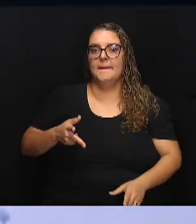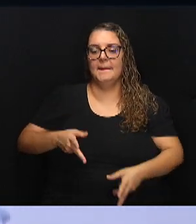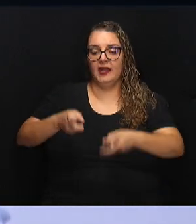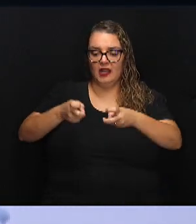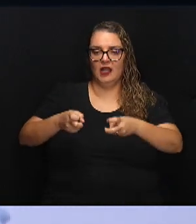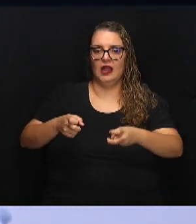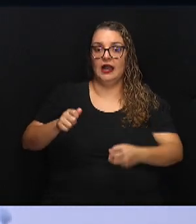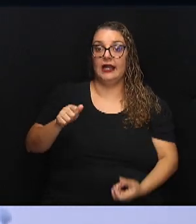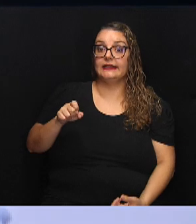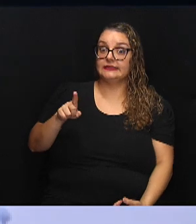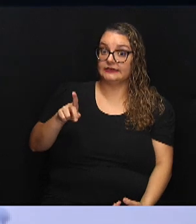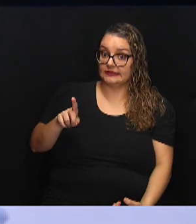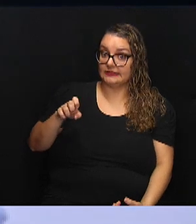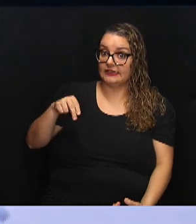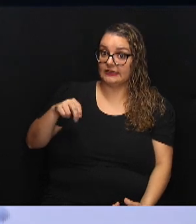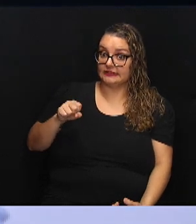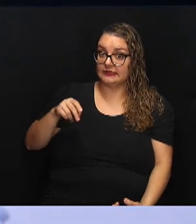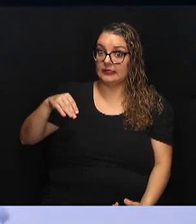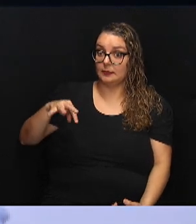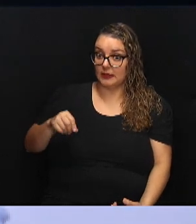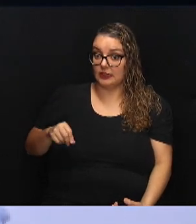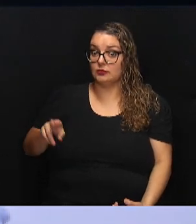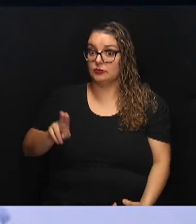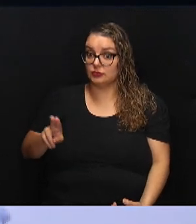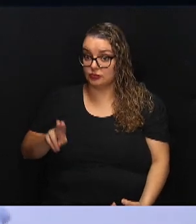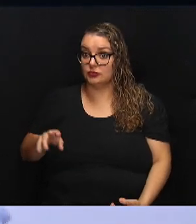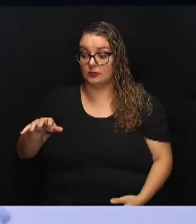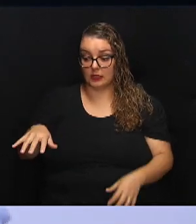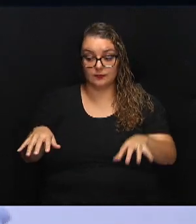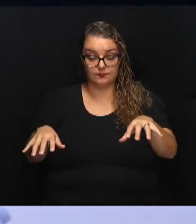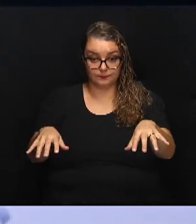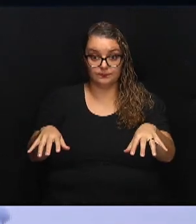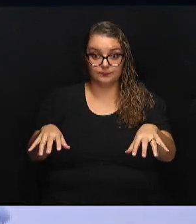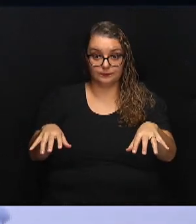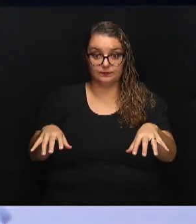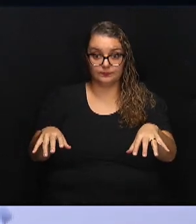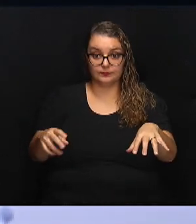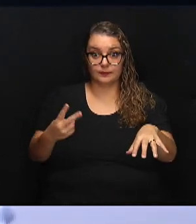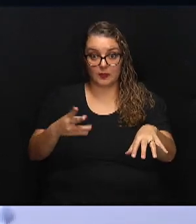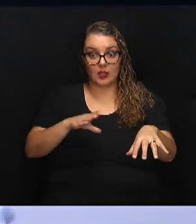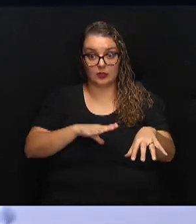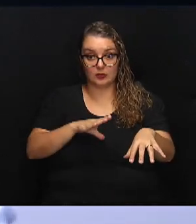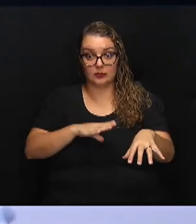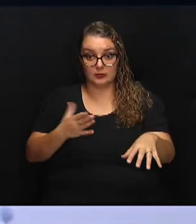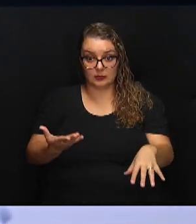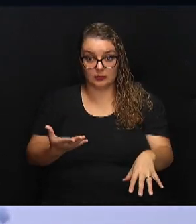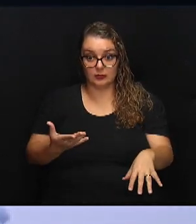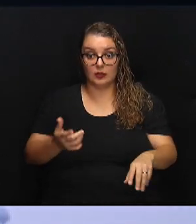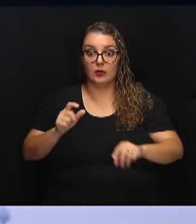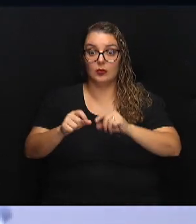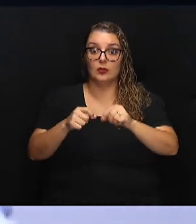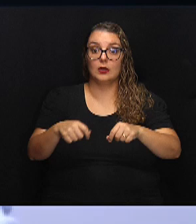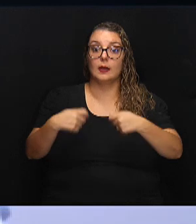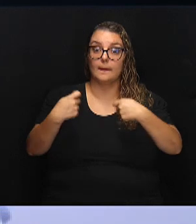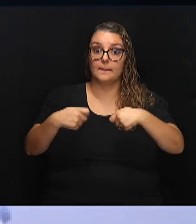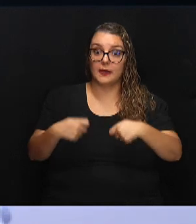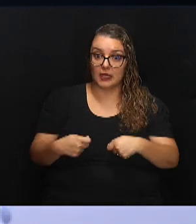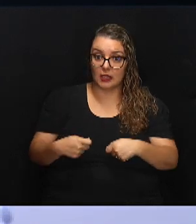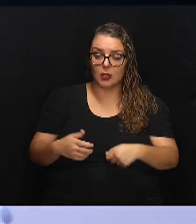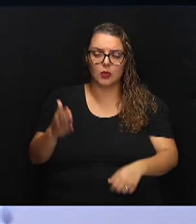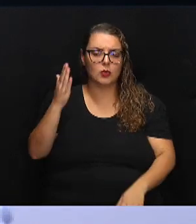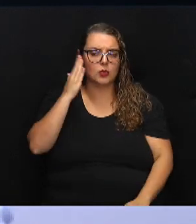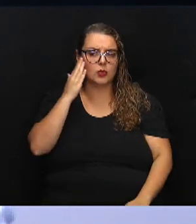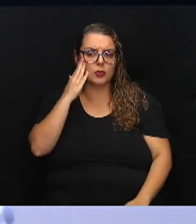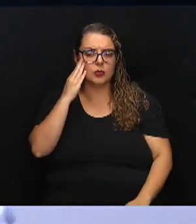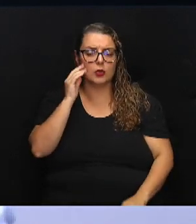de uso de água subterrânea nessas regiões, nesses dois municípios, o que demandou a necessidade de entender um